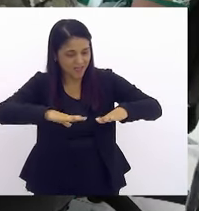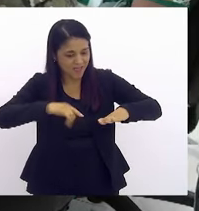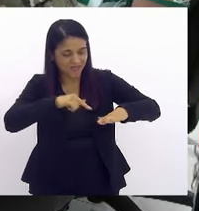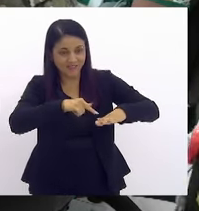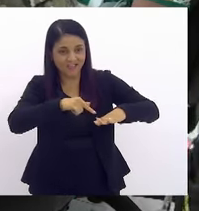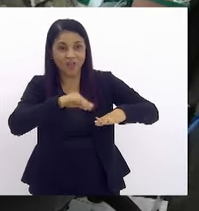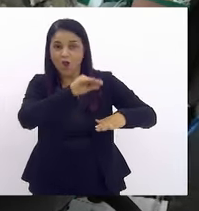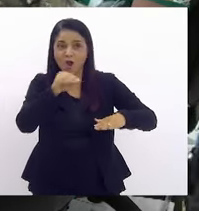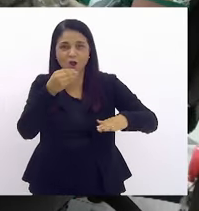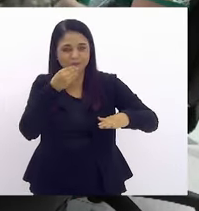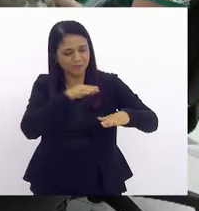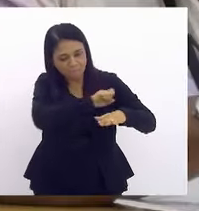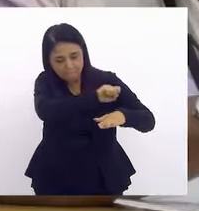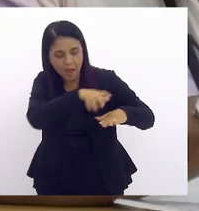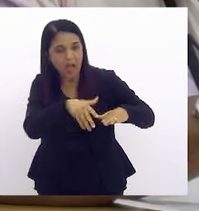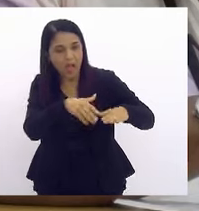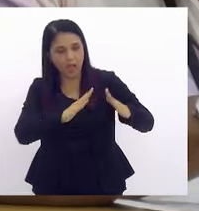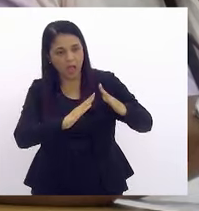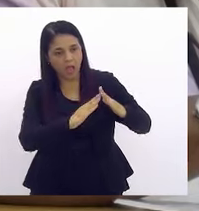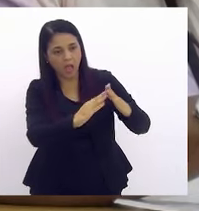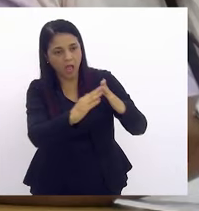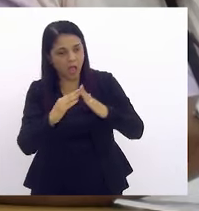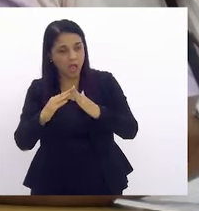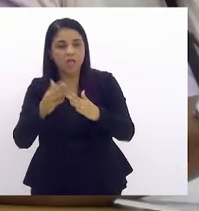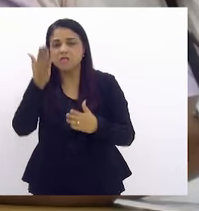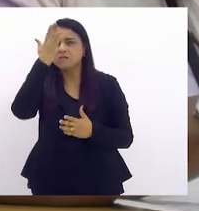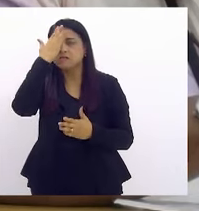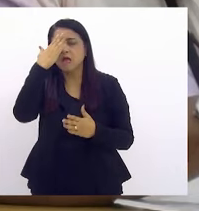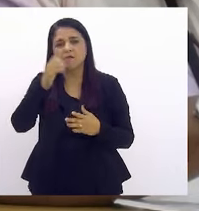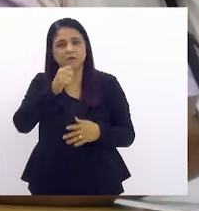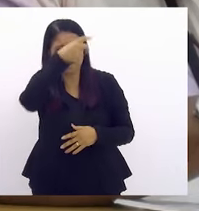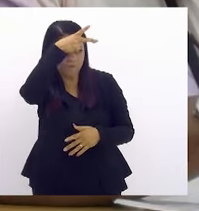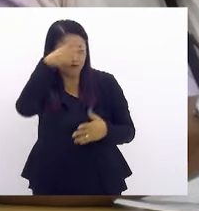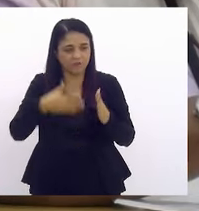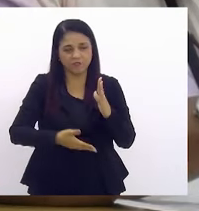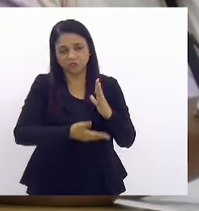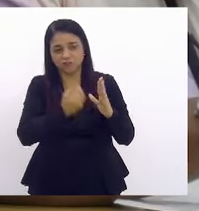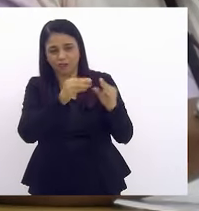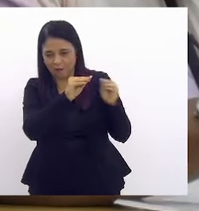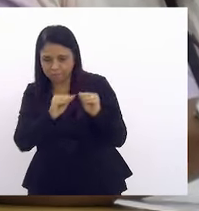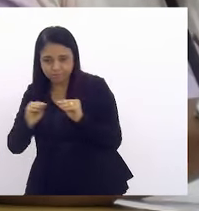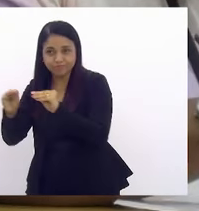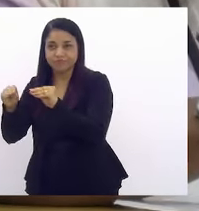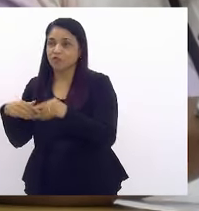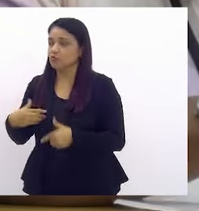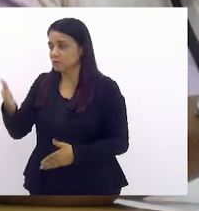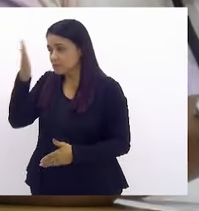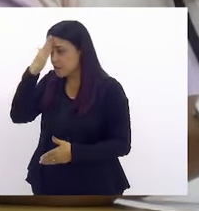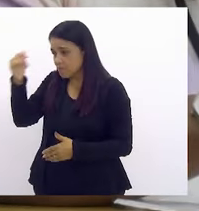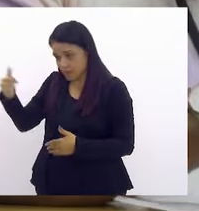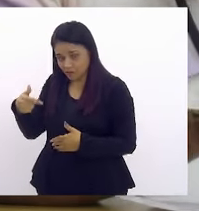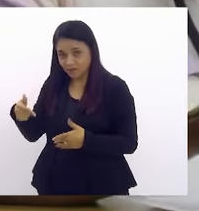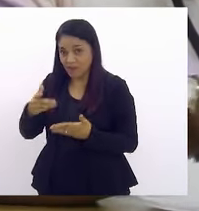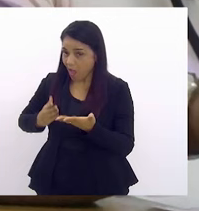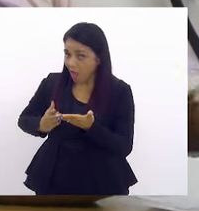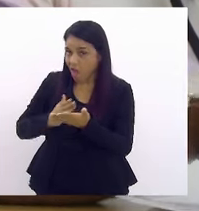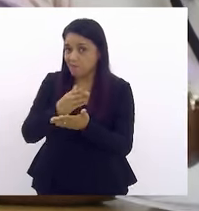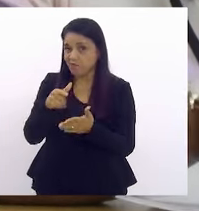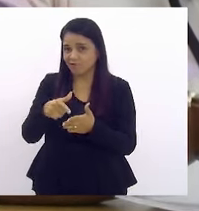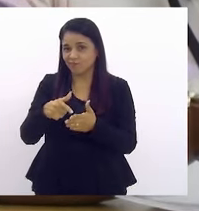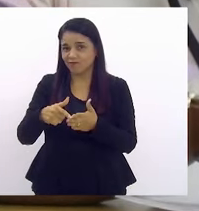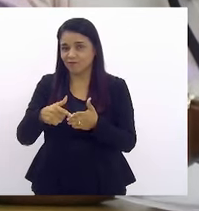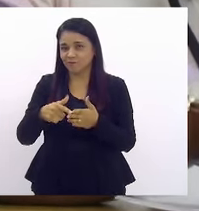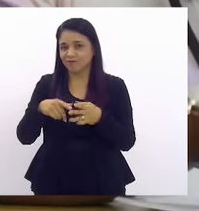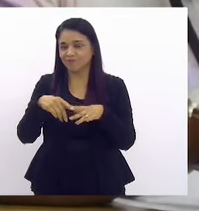ele sabe que futuramente a prefeitura vai tirar ele e ele vai ganhar uma casa. É por isso que eu estou sabendo agora aí que foi aprovado, né? Mais